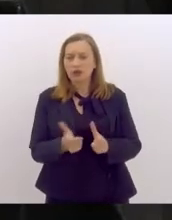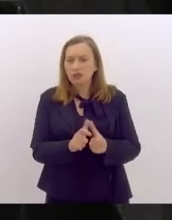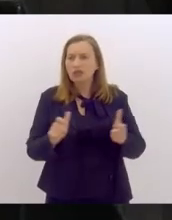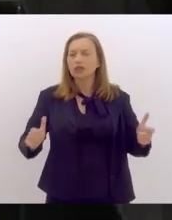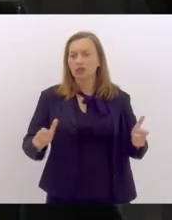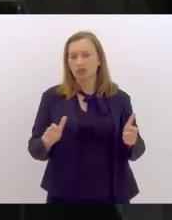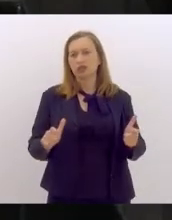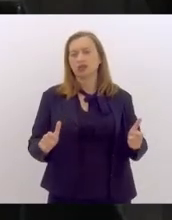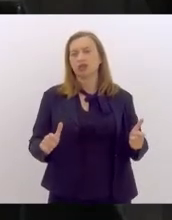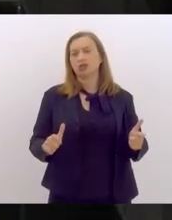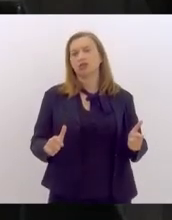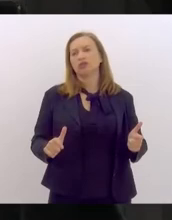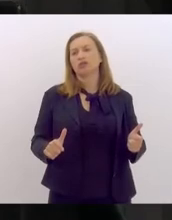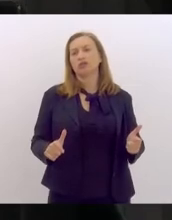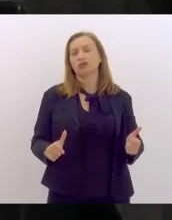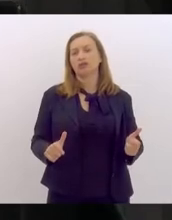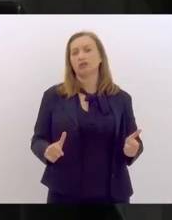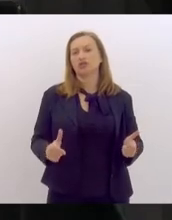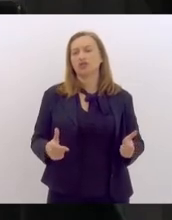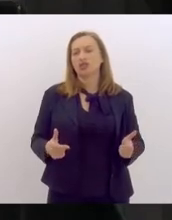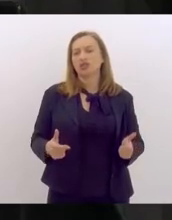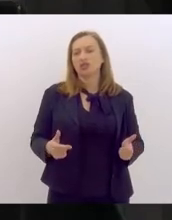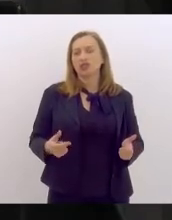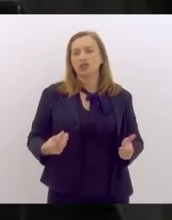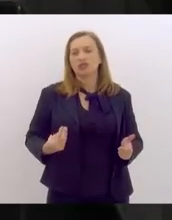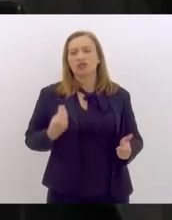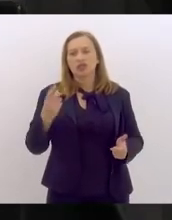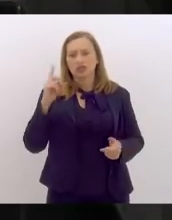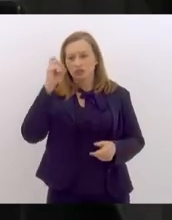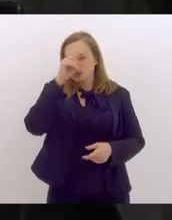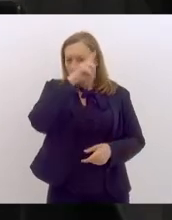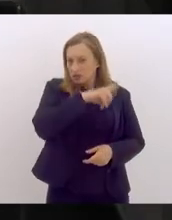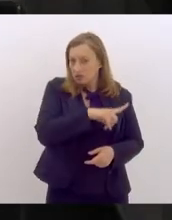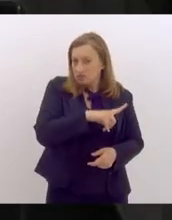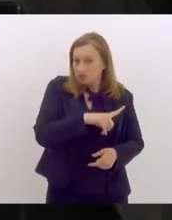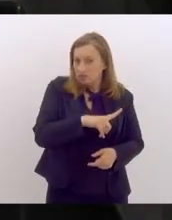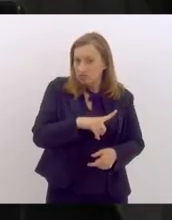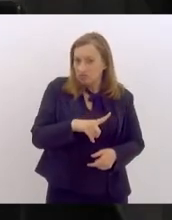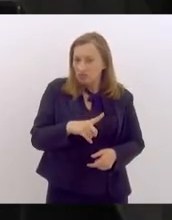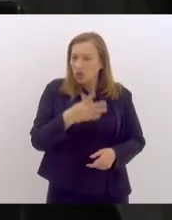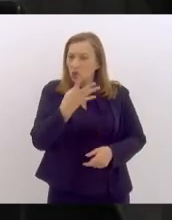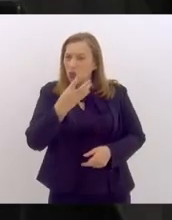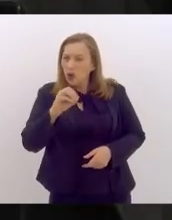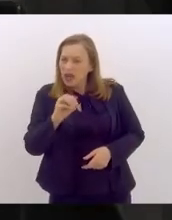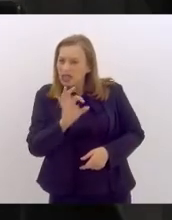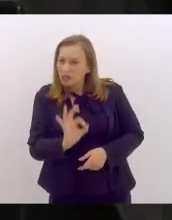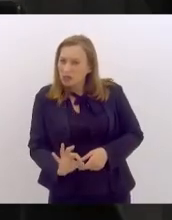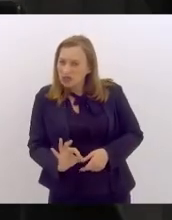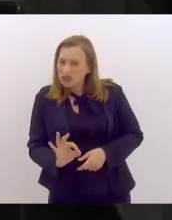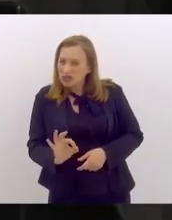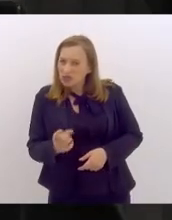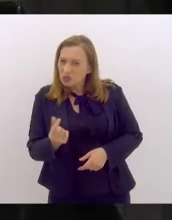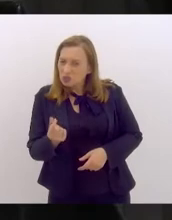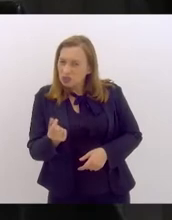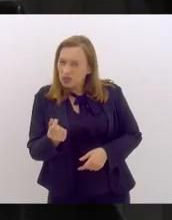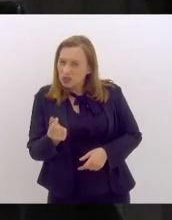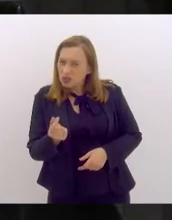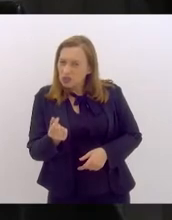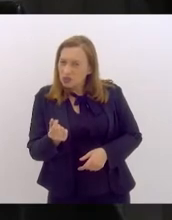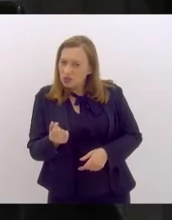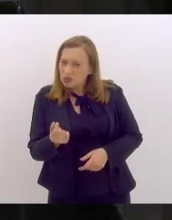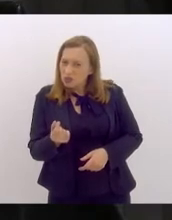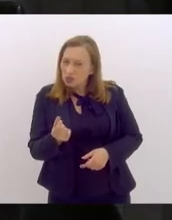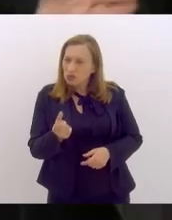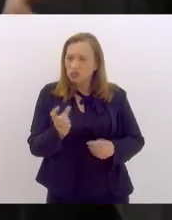aliás as condições de vida mais difíceis e aumento de quarenta por cento no preço da passagem mesmo para quem